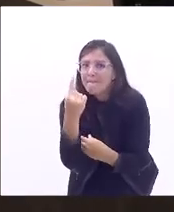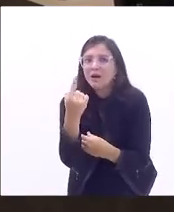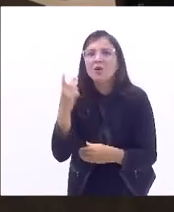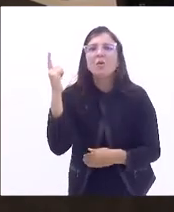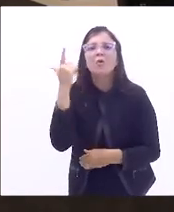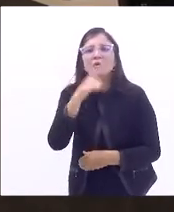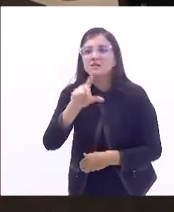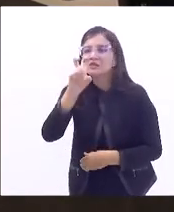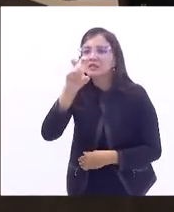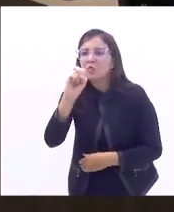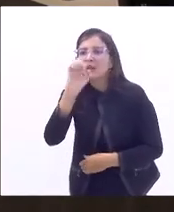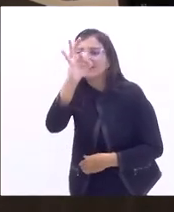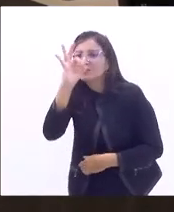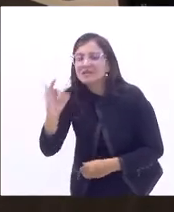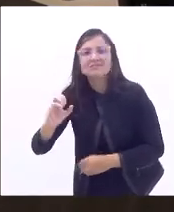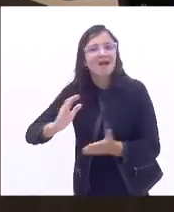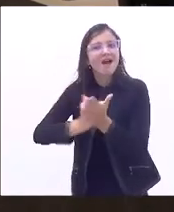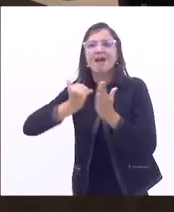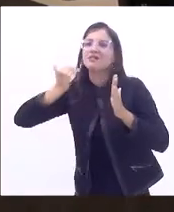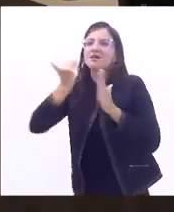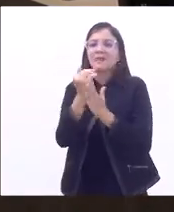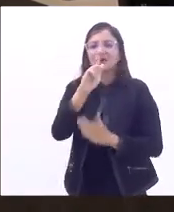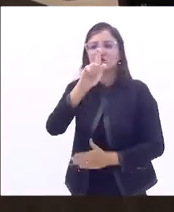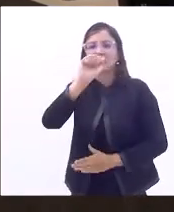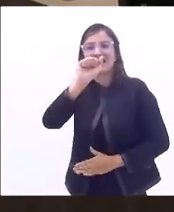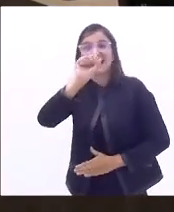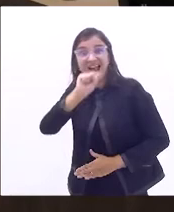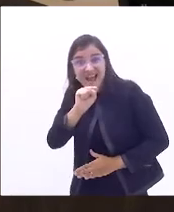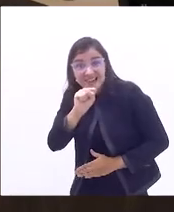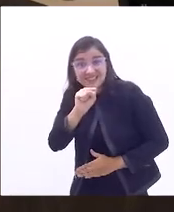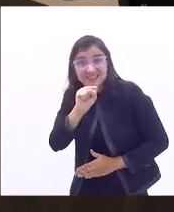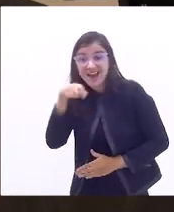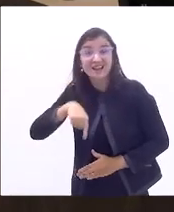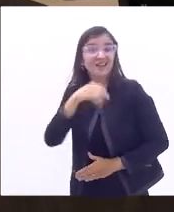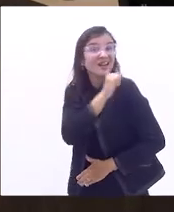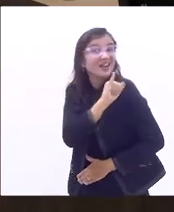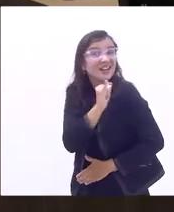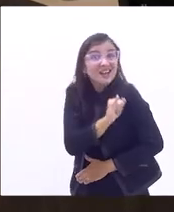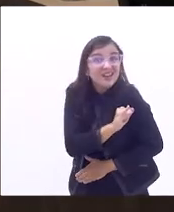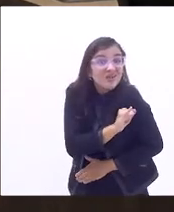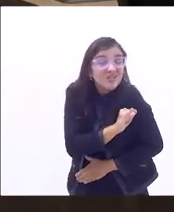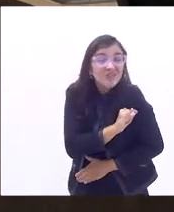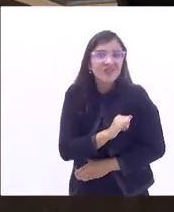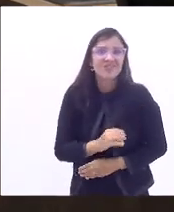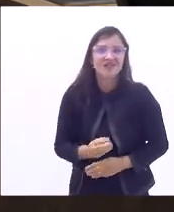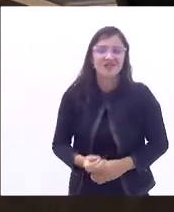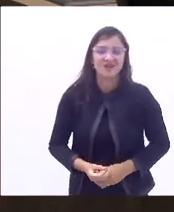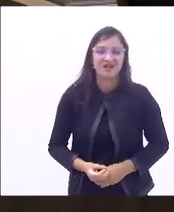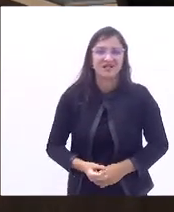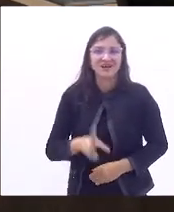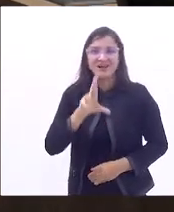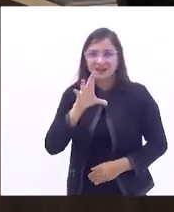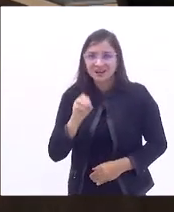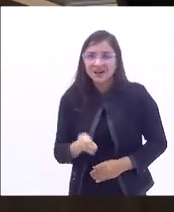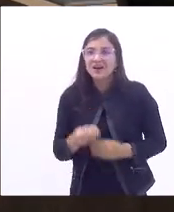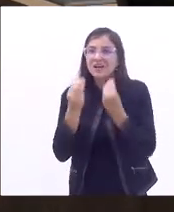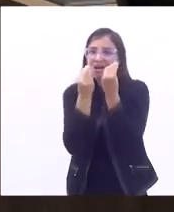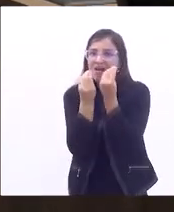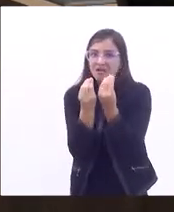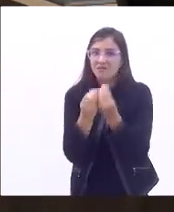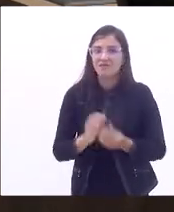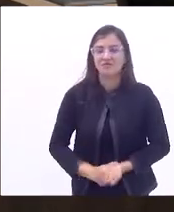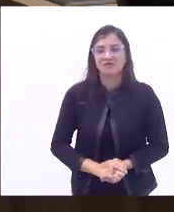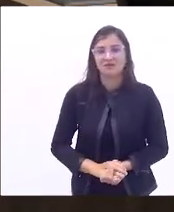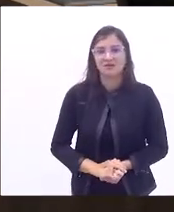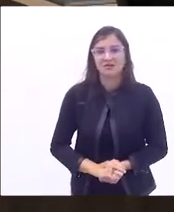a emissão de gases na cidade do Rio de Janeiro. Uma empresa que, ao se instalar na Zona Oeste, impactou os manguezais,